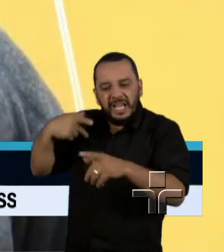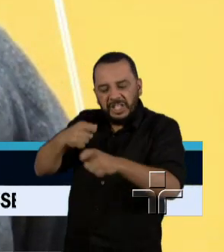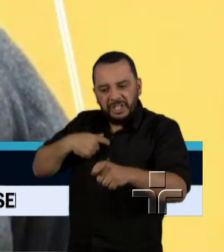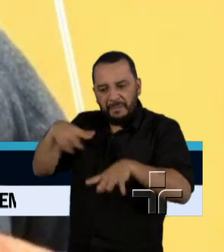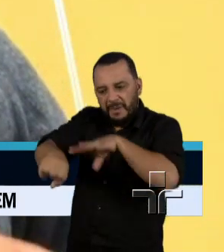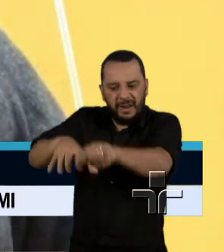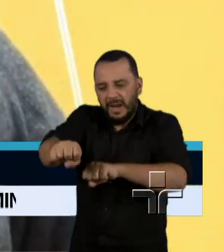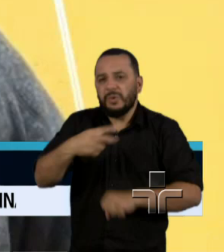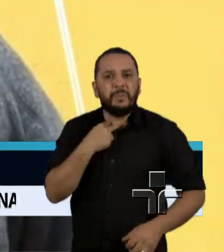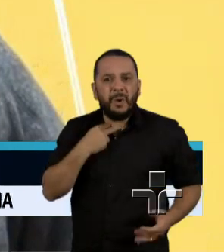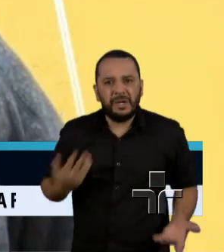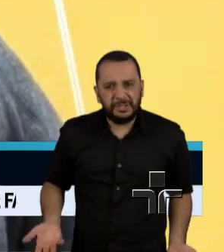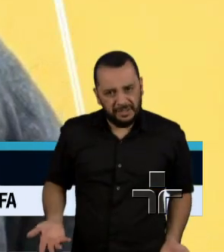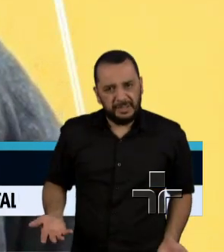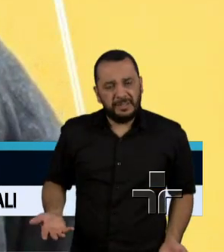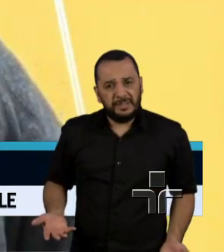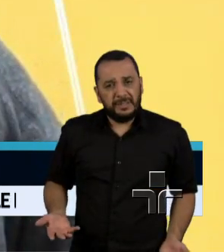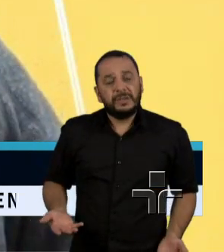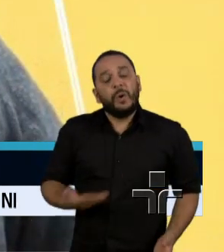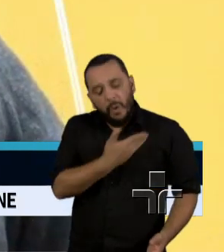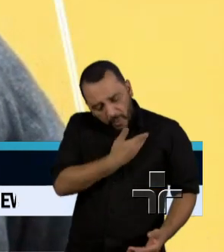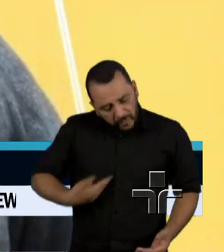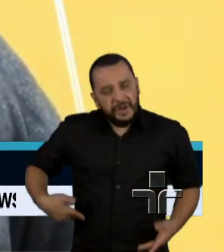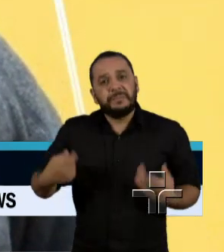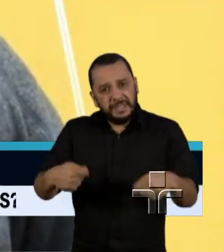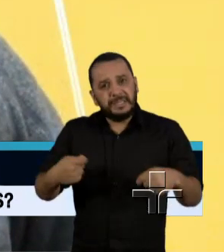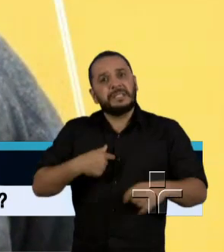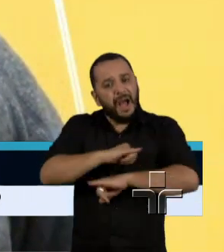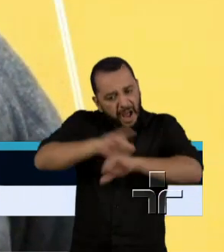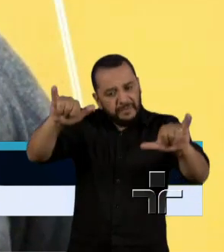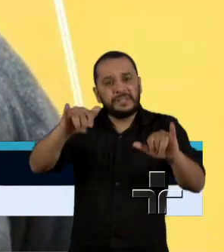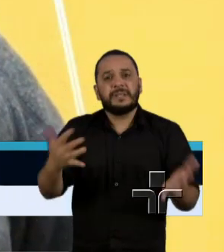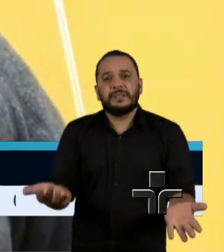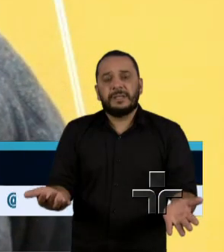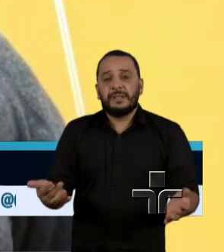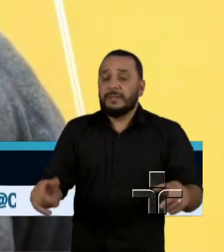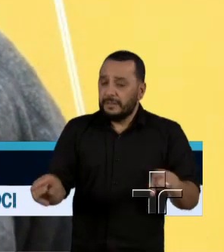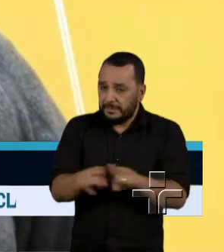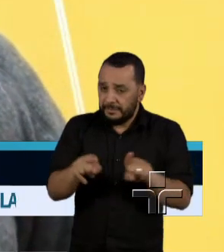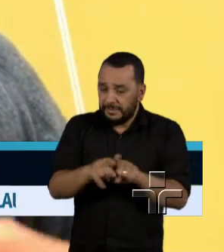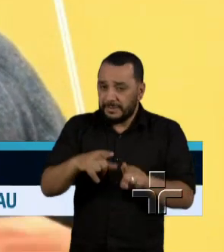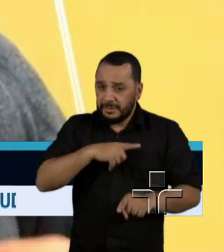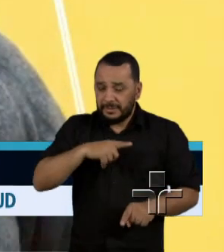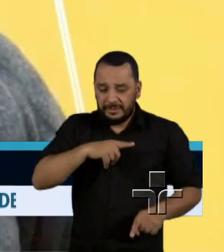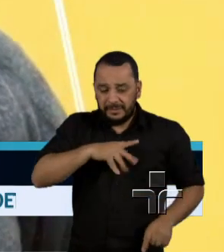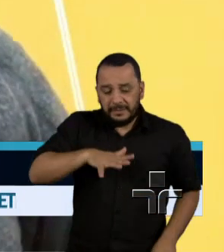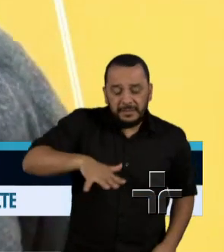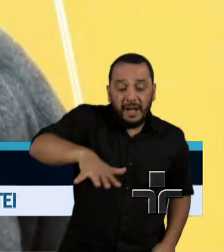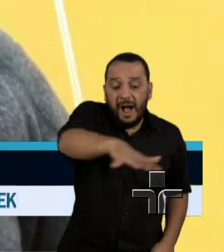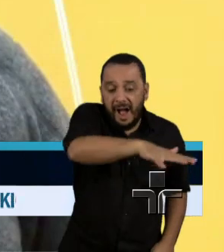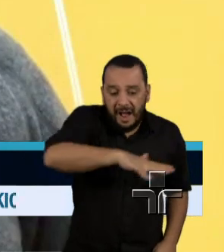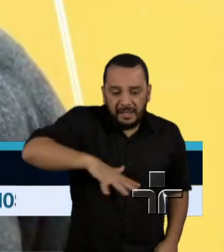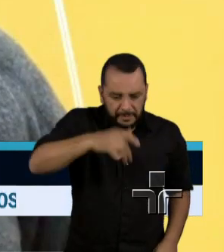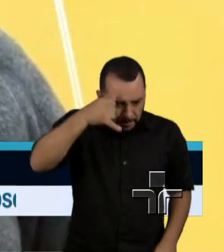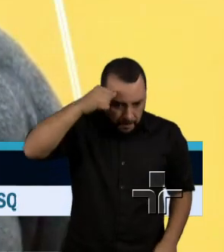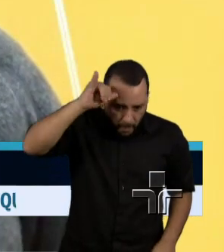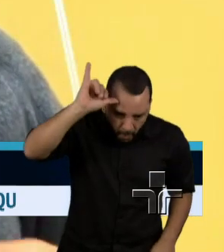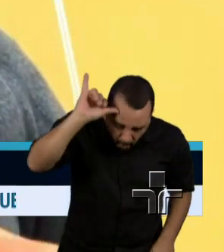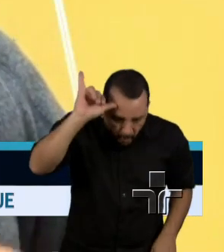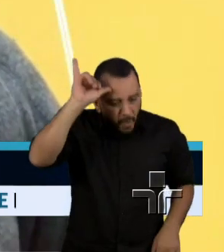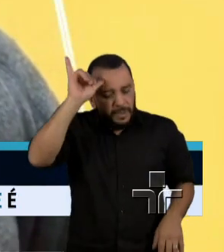Agora, o maior problema do desmatamento é a conversão de áreas para pastagem, em primeiro